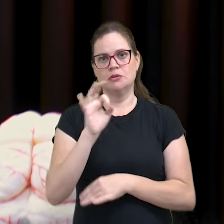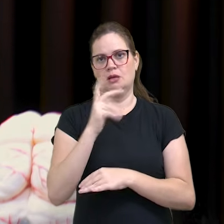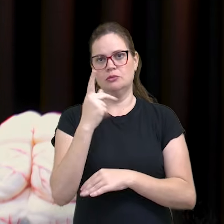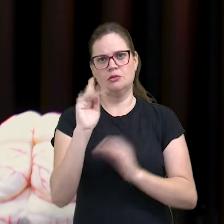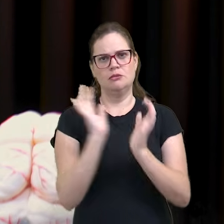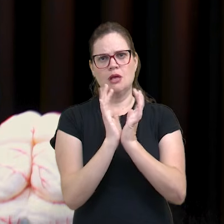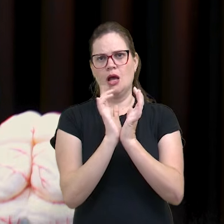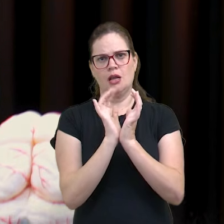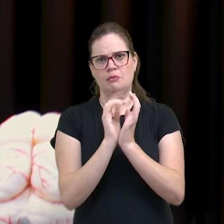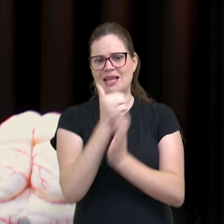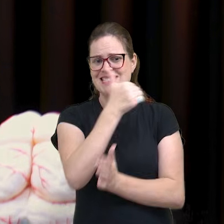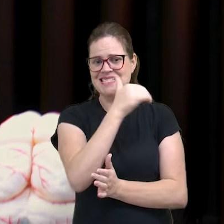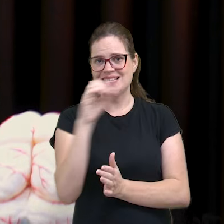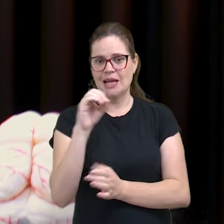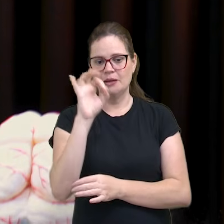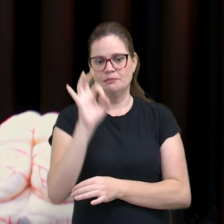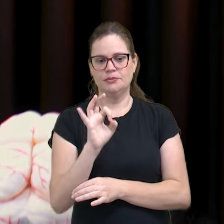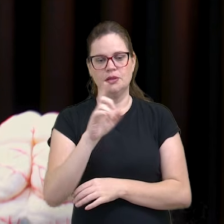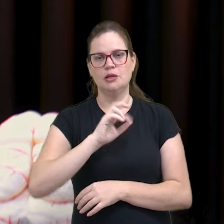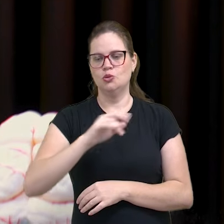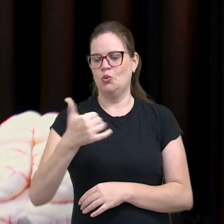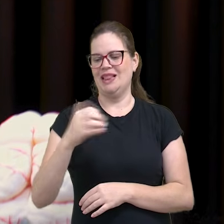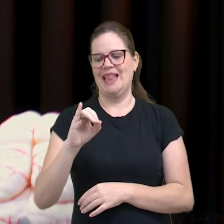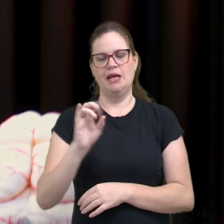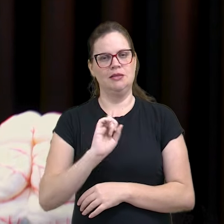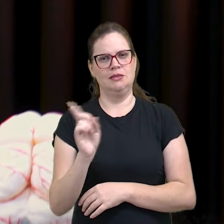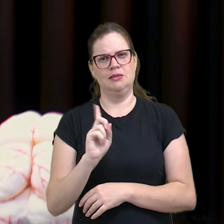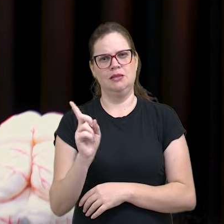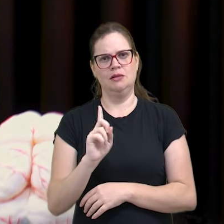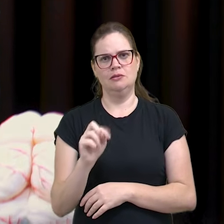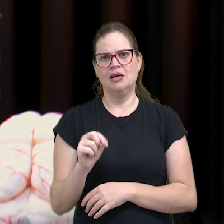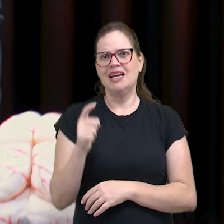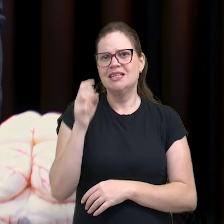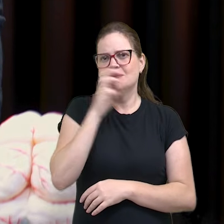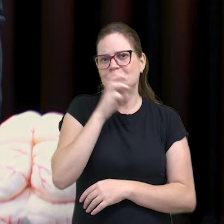Então você usa 100% do seu cérebro. Não é